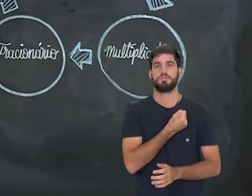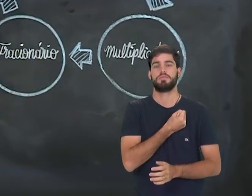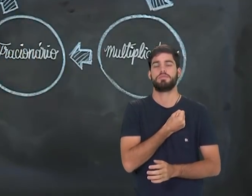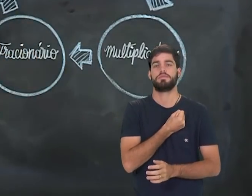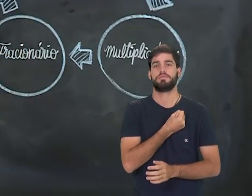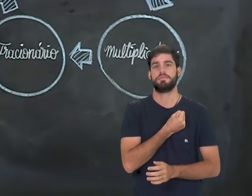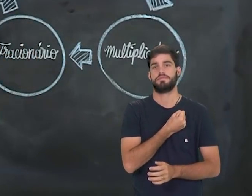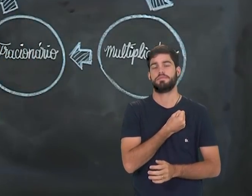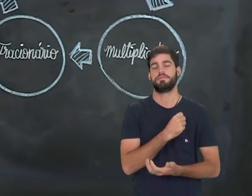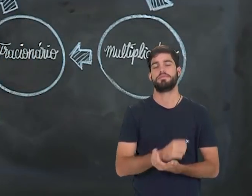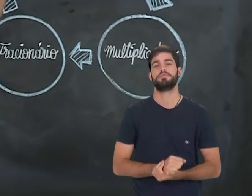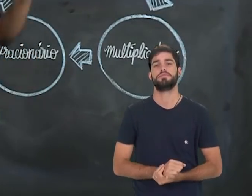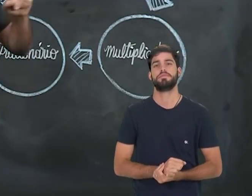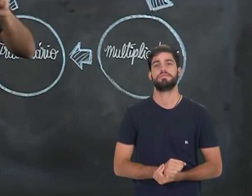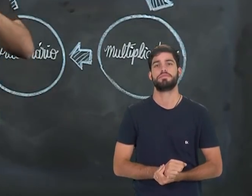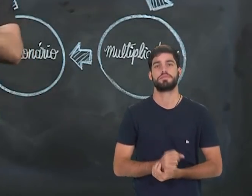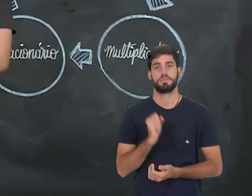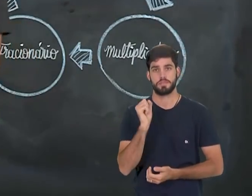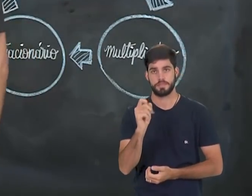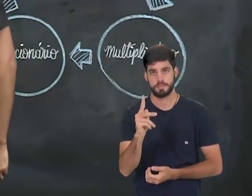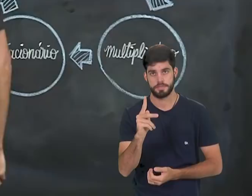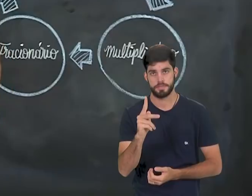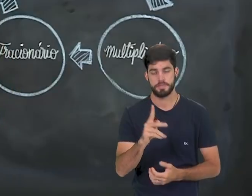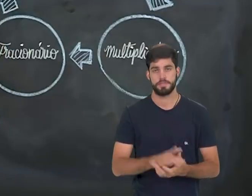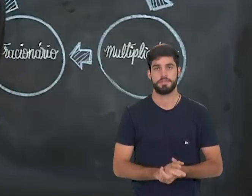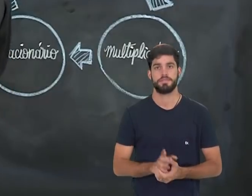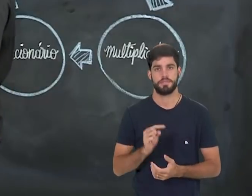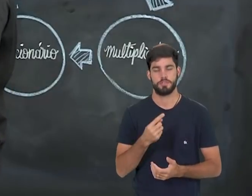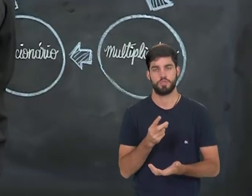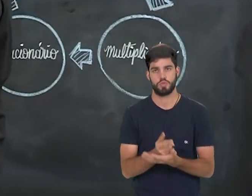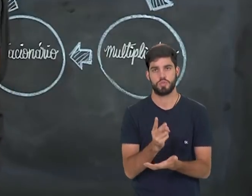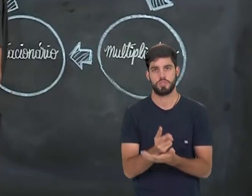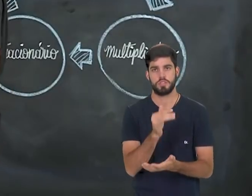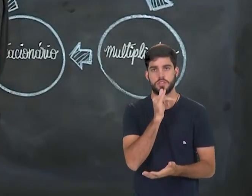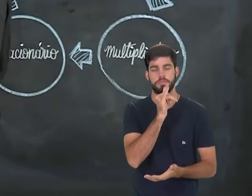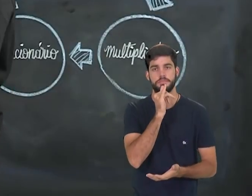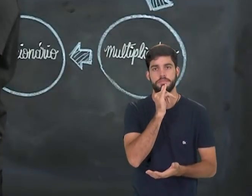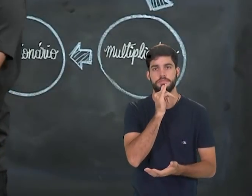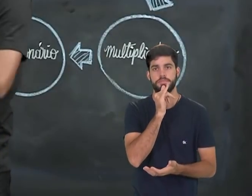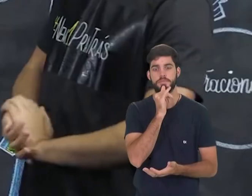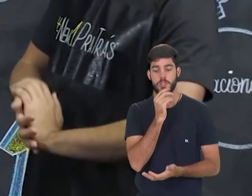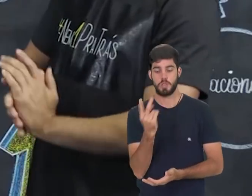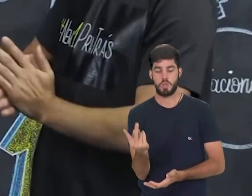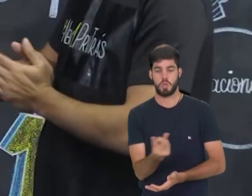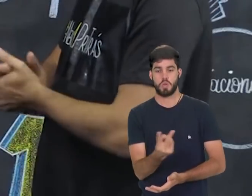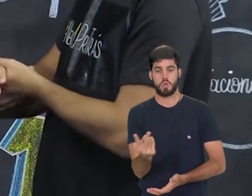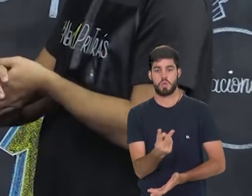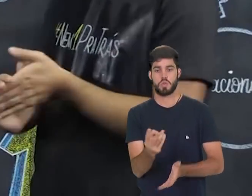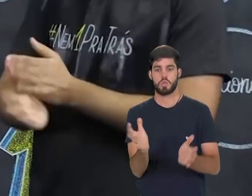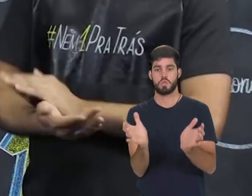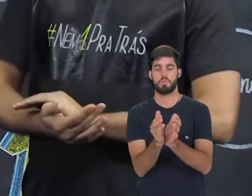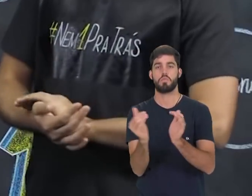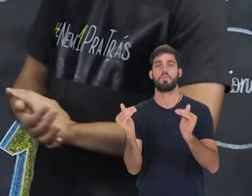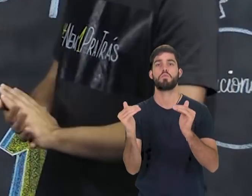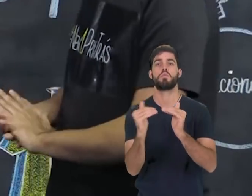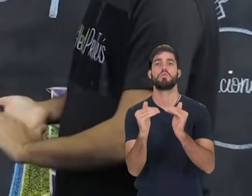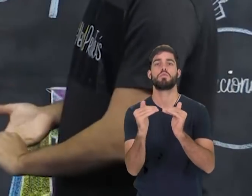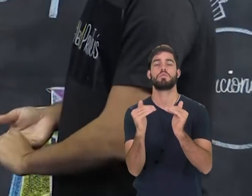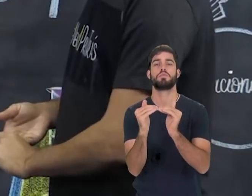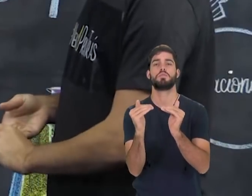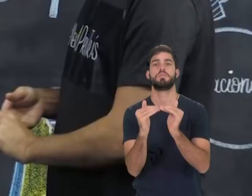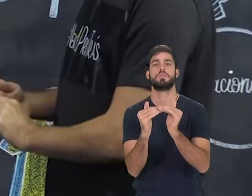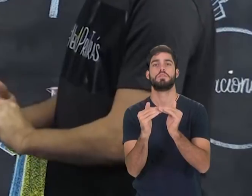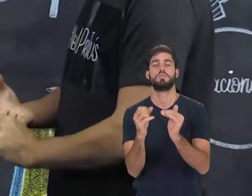numerais coletivos, ok? Vamos continuar no nosso exemplo? Ambos os grupos concordam que os novos